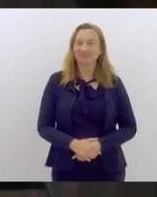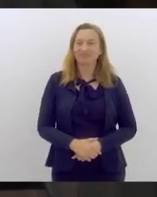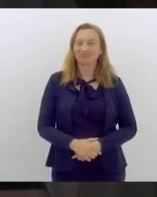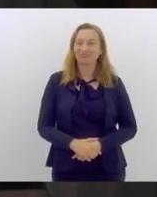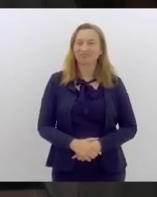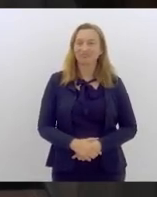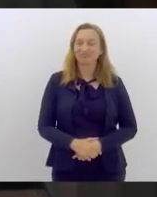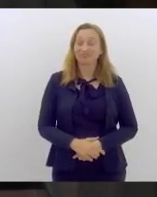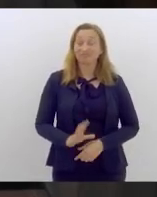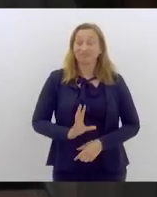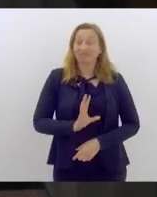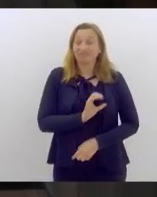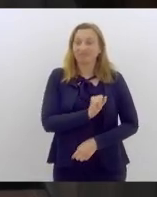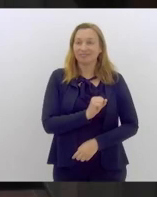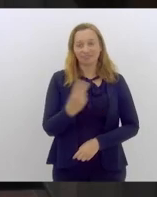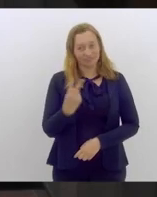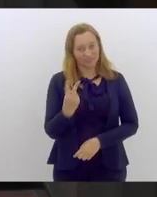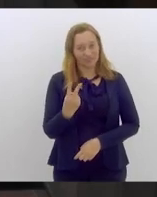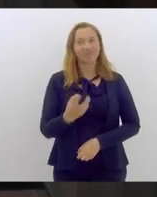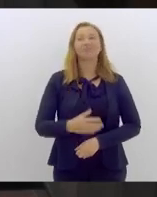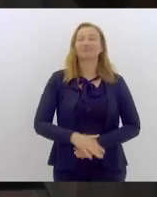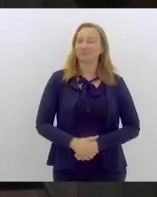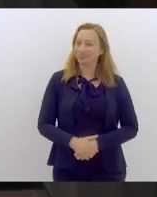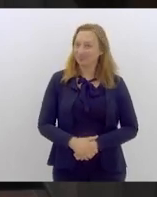E tenho paixão por ambas.